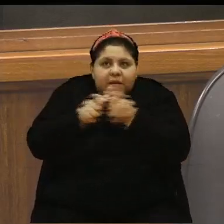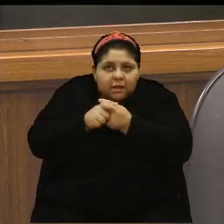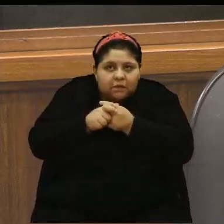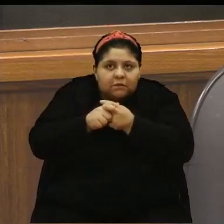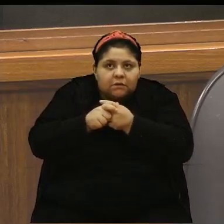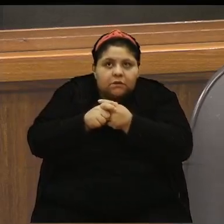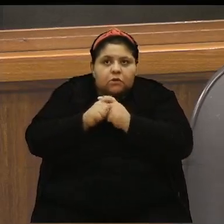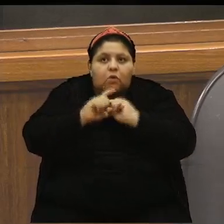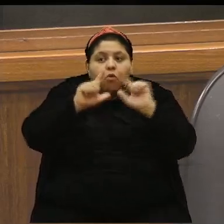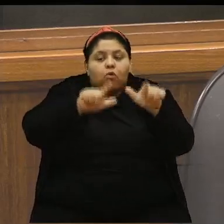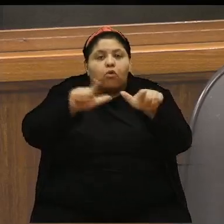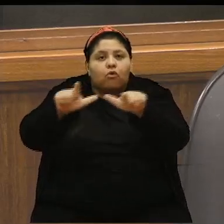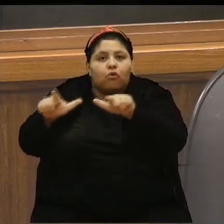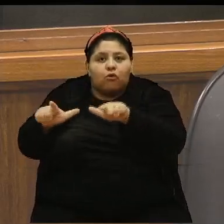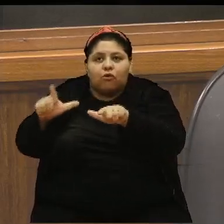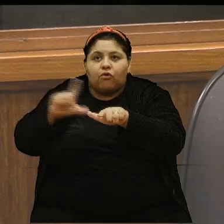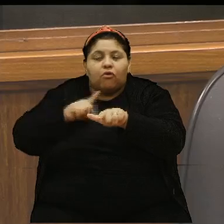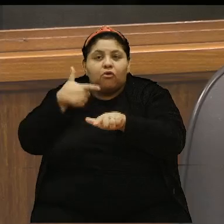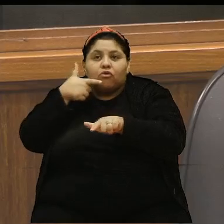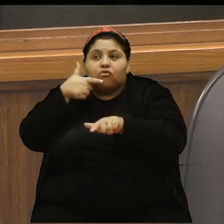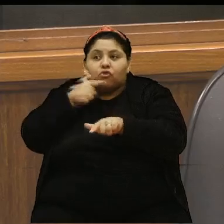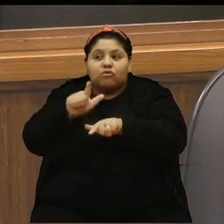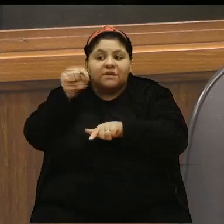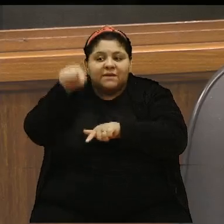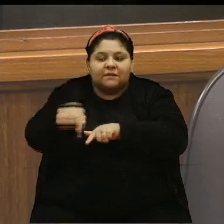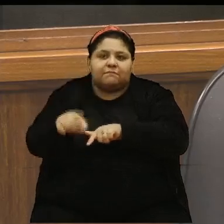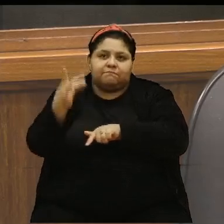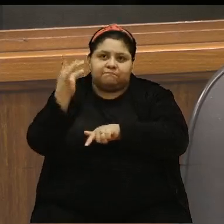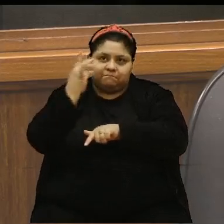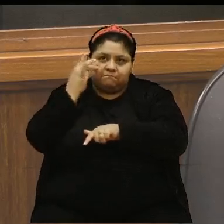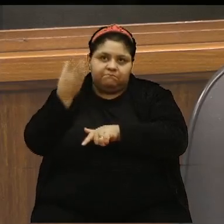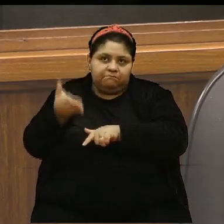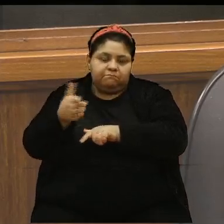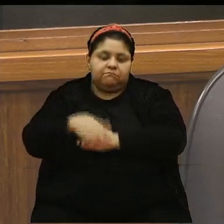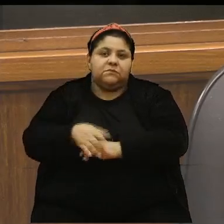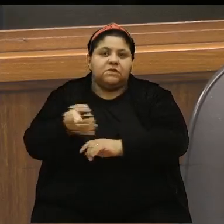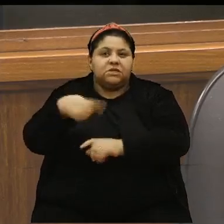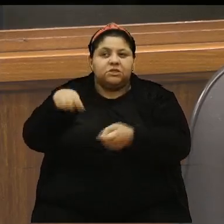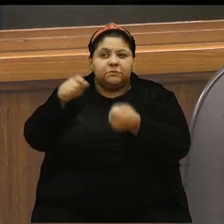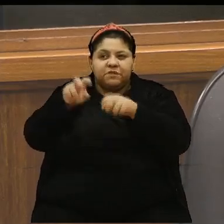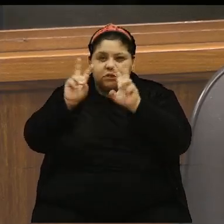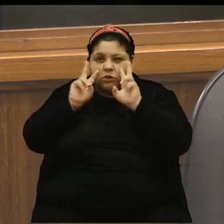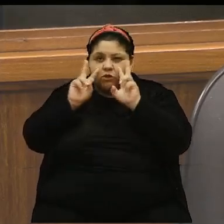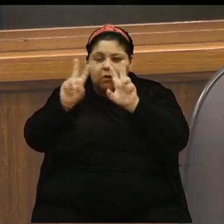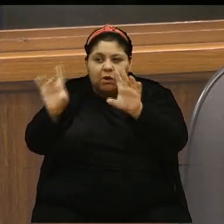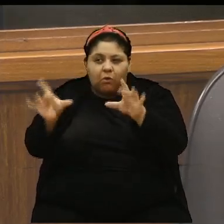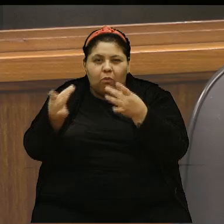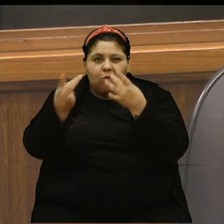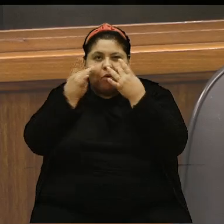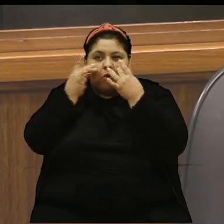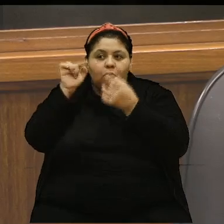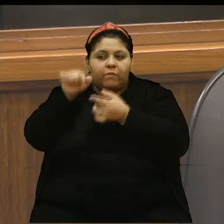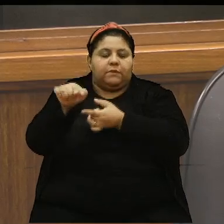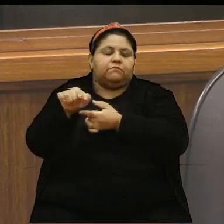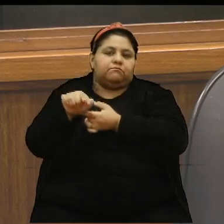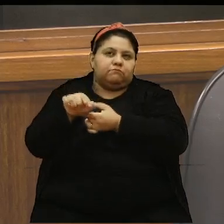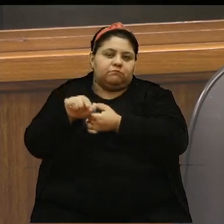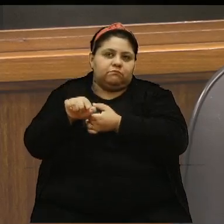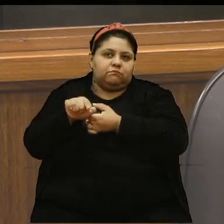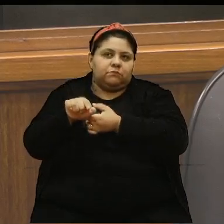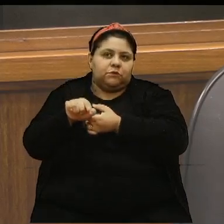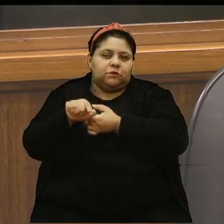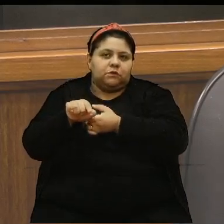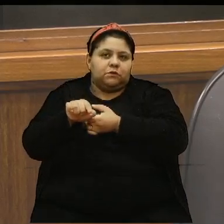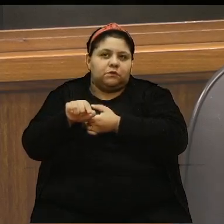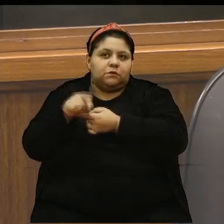o espaço que eles não conseguem estar ali. Então, a gente precisa olhar com muita atenção para essa questão,